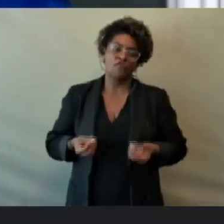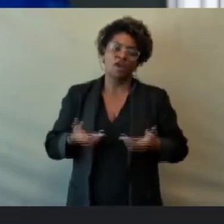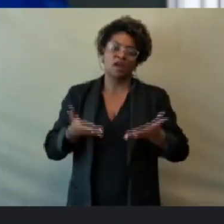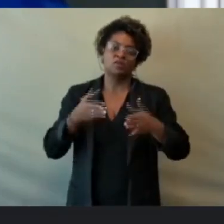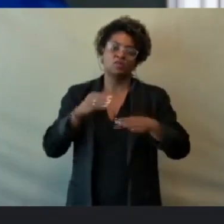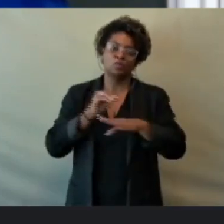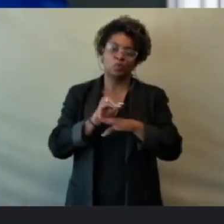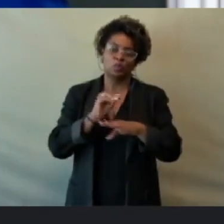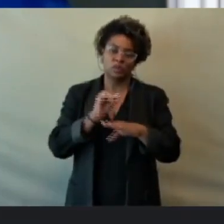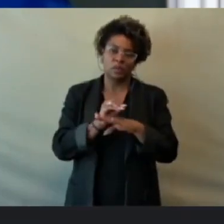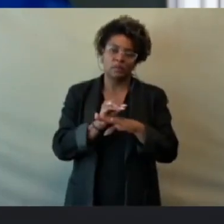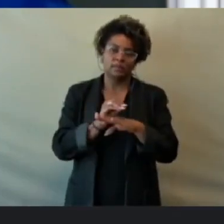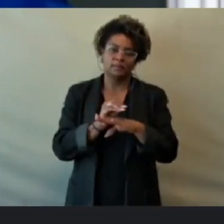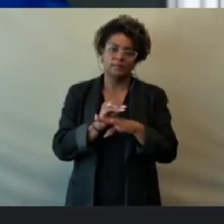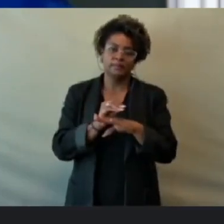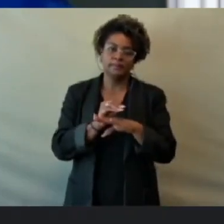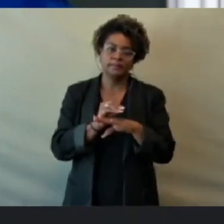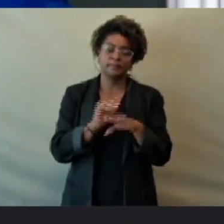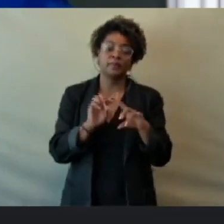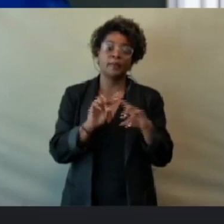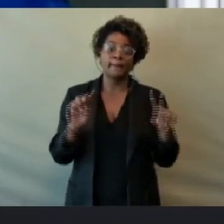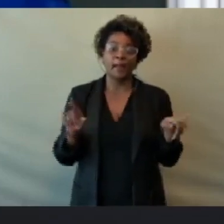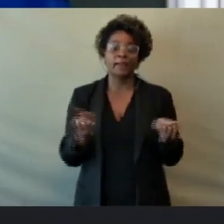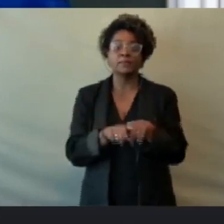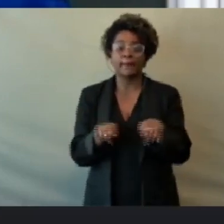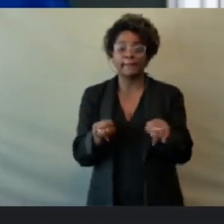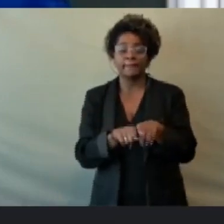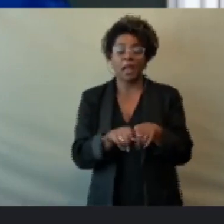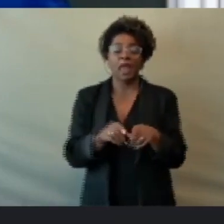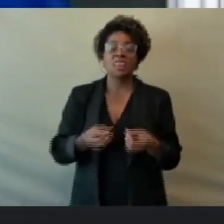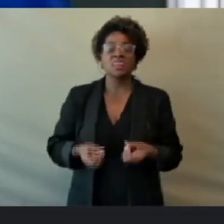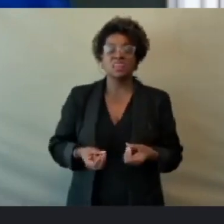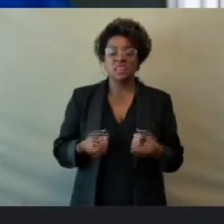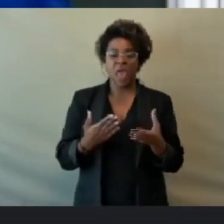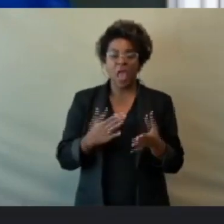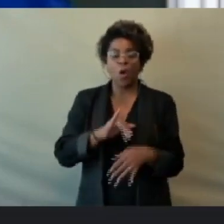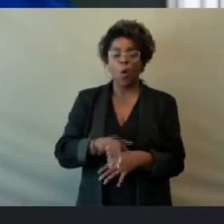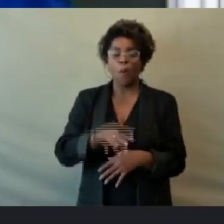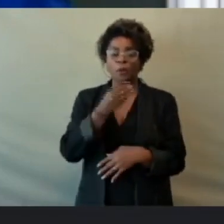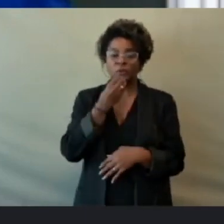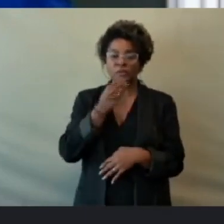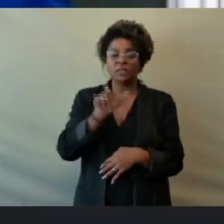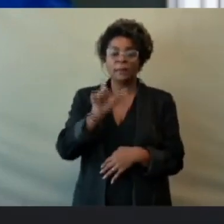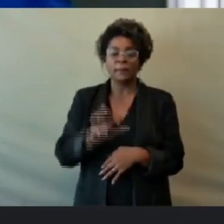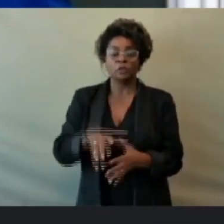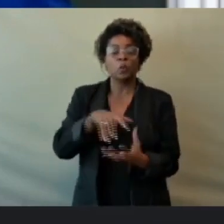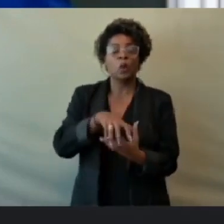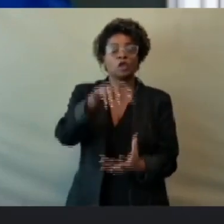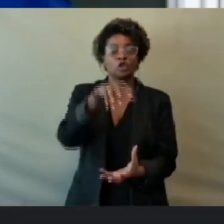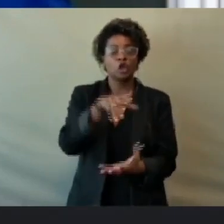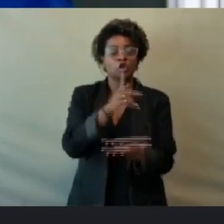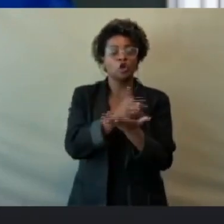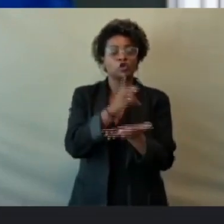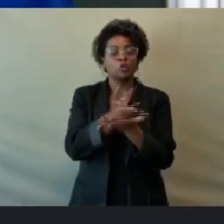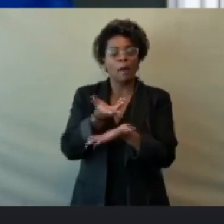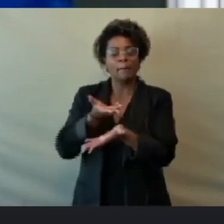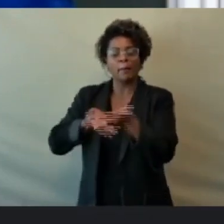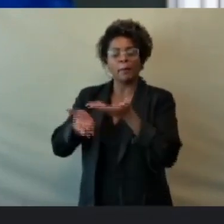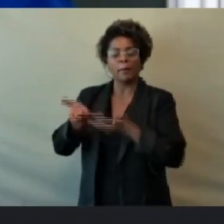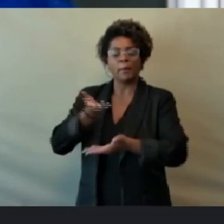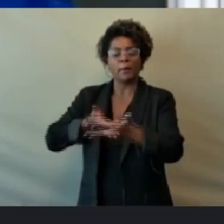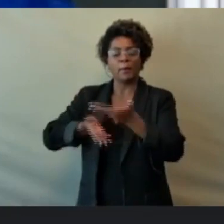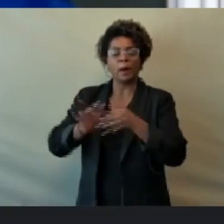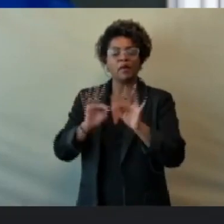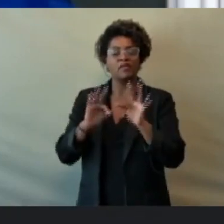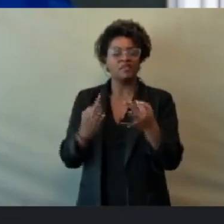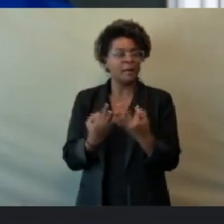oportunidade das pessoas idosas continuarem no seu núcleo familiar então acho que o nosso maior alento neste momento é